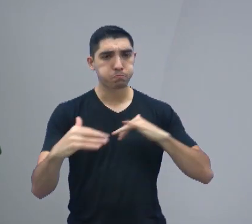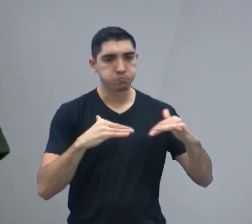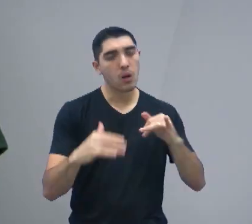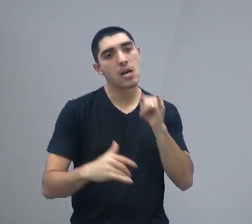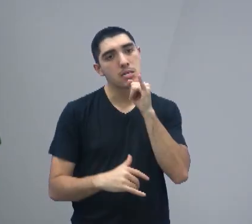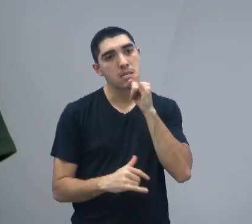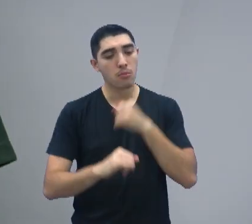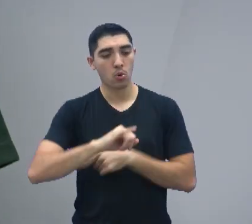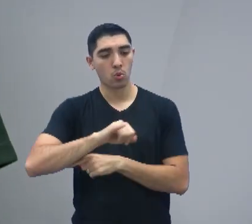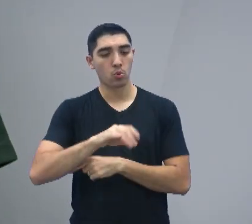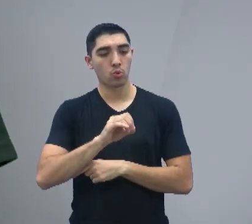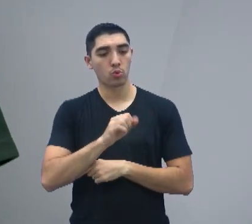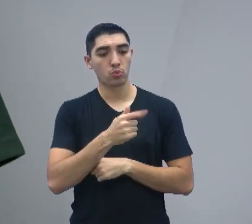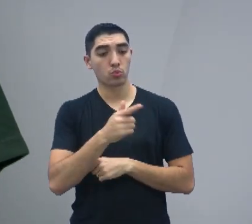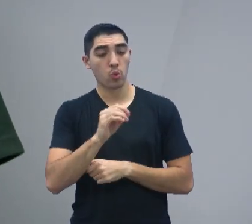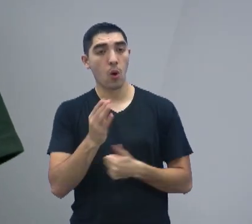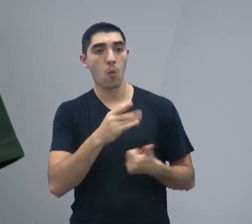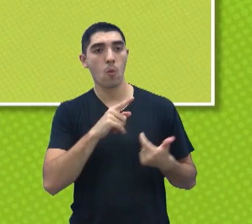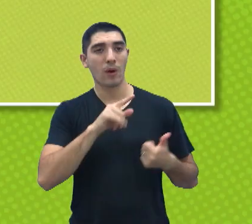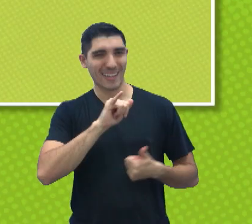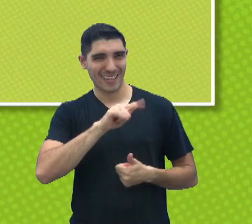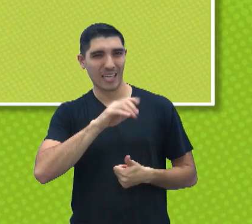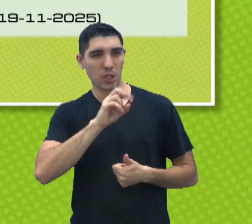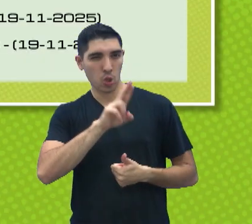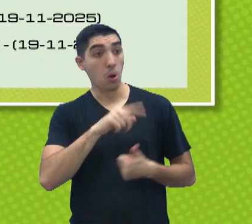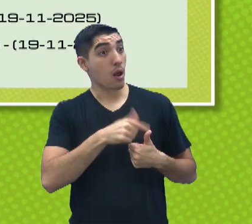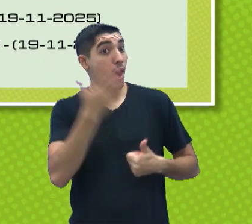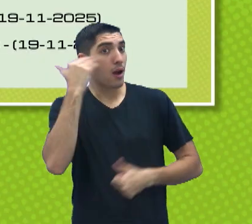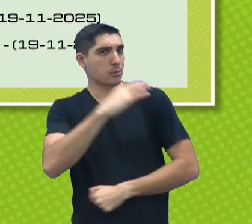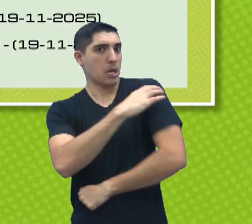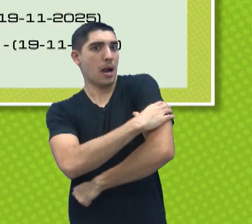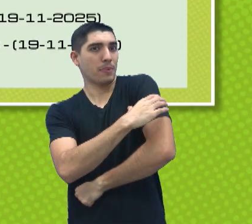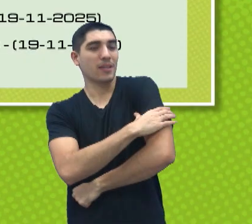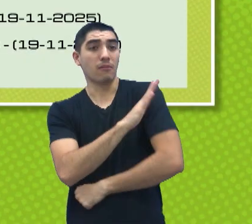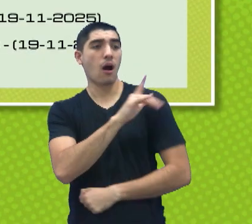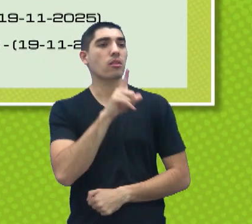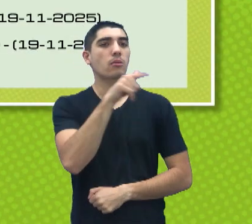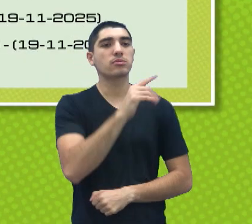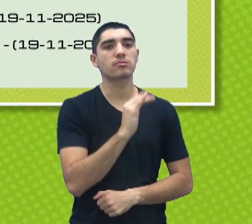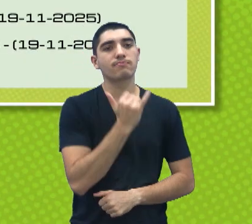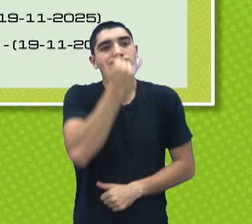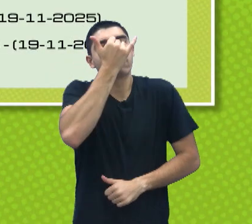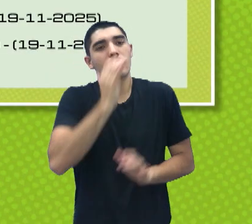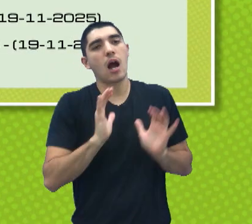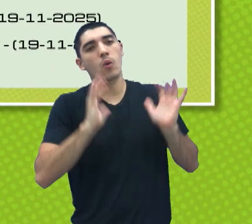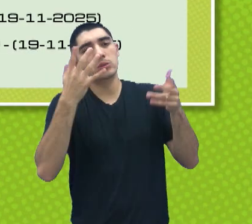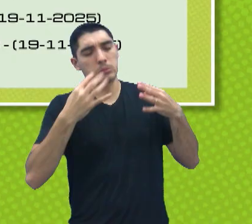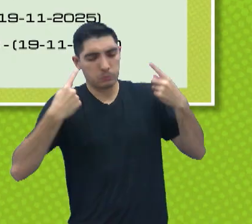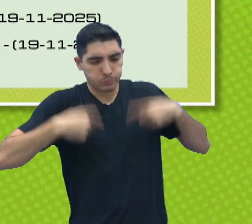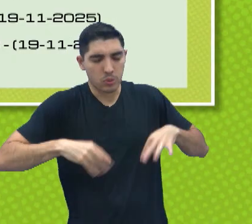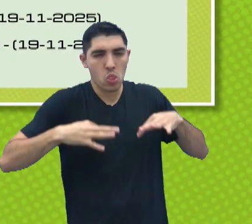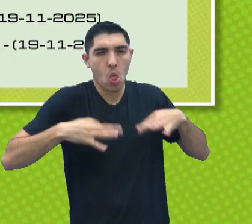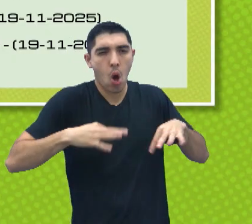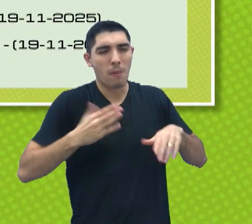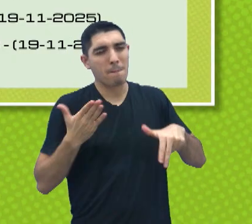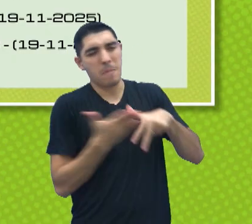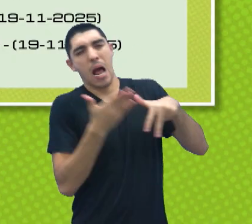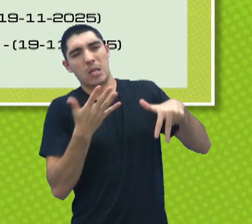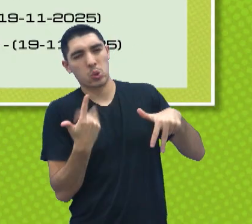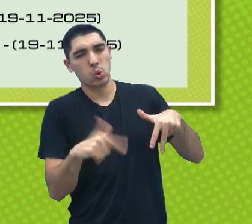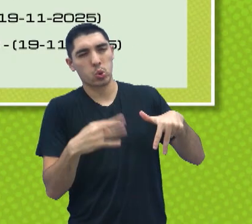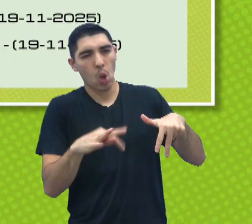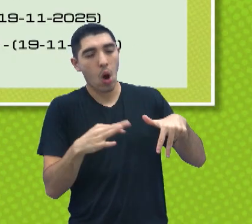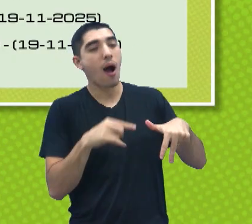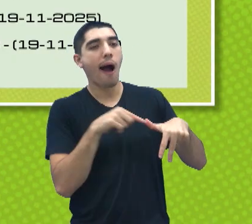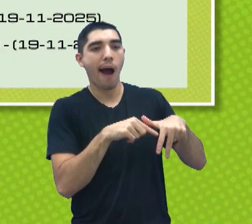João Igor, que começou como capitão da equipe. Infelizmente, as lesões que acompanham a carreira dele acompanharam aqui no São José também. Ele acabou